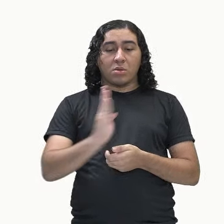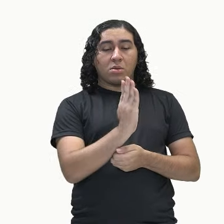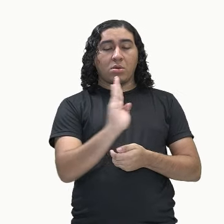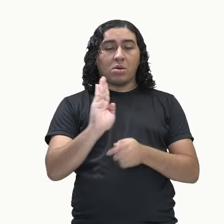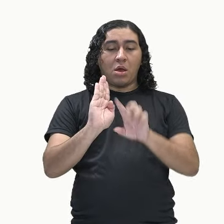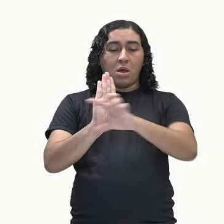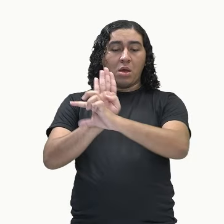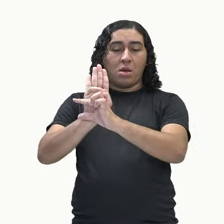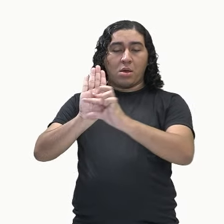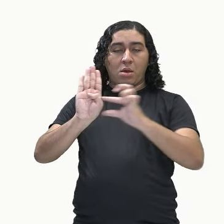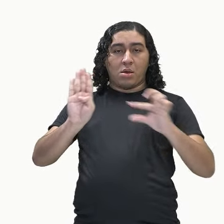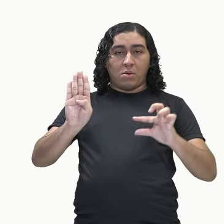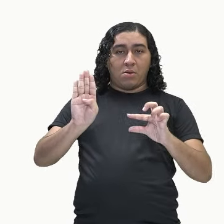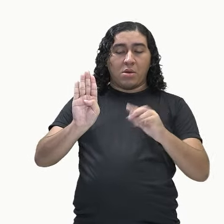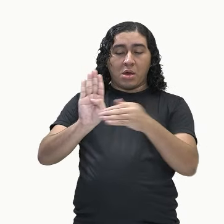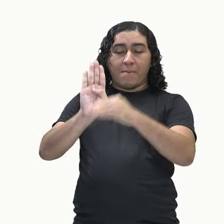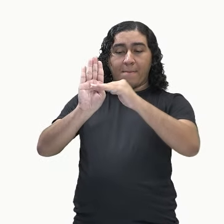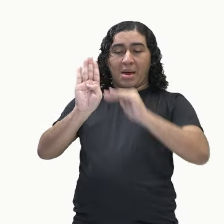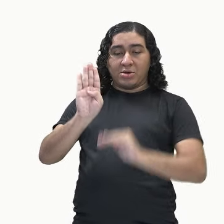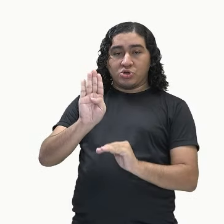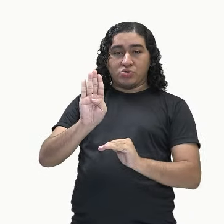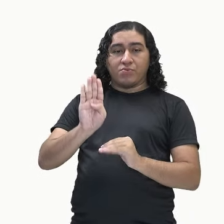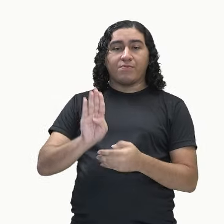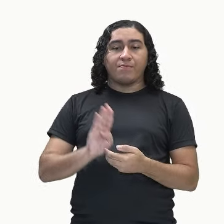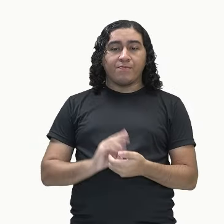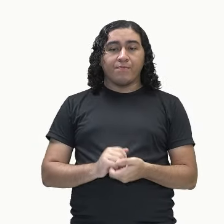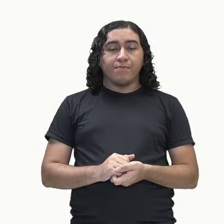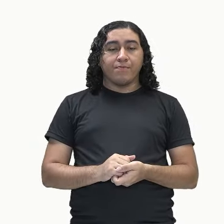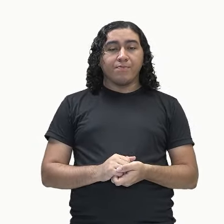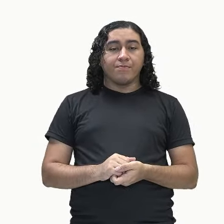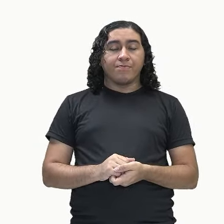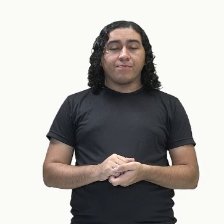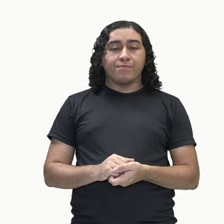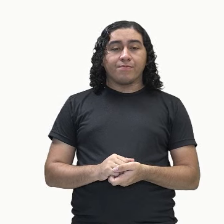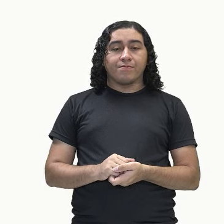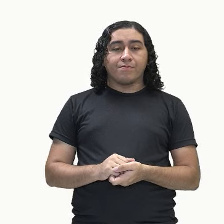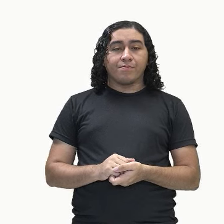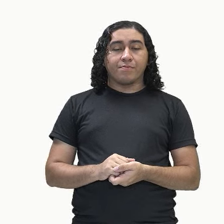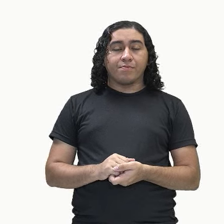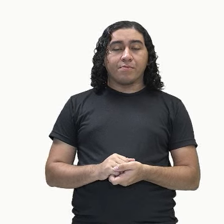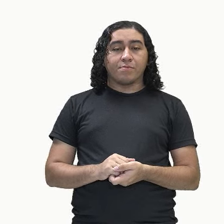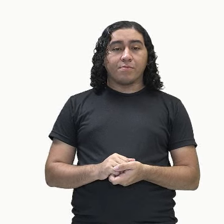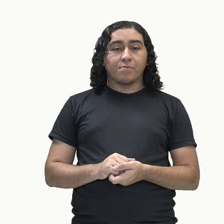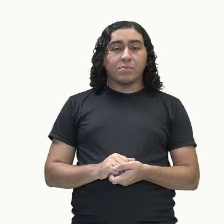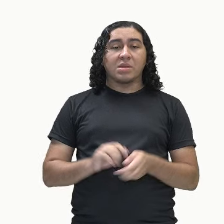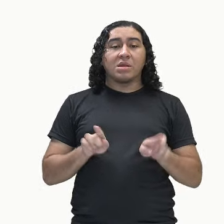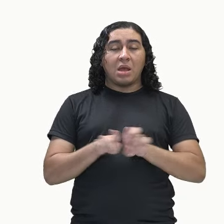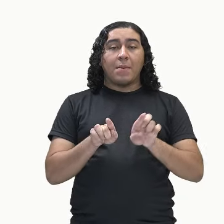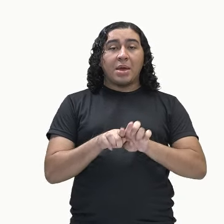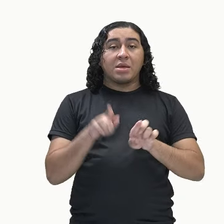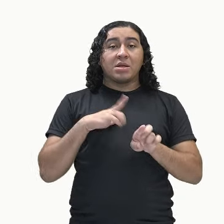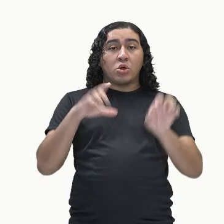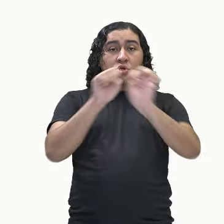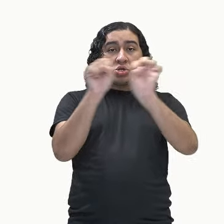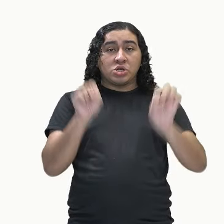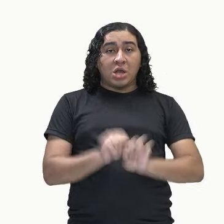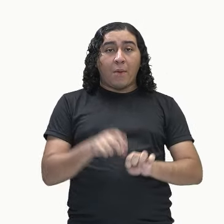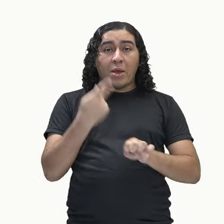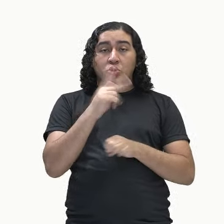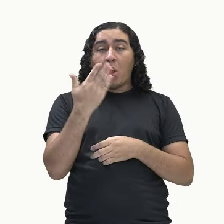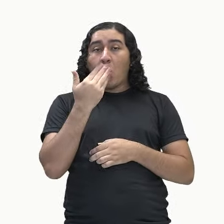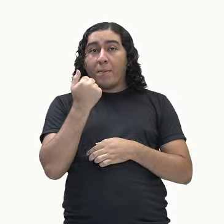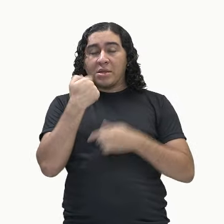corpo. Aqui a gente consegue identificar também o sistema digestório, que vai iniciar na boca, vai